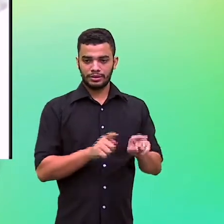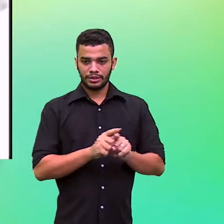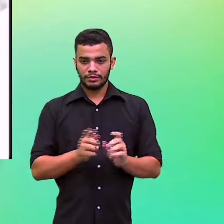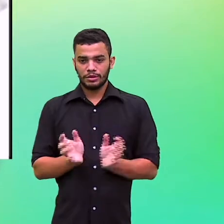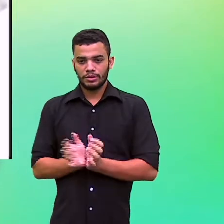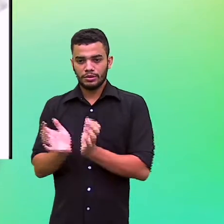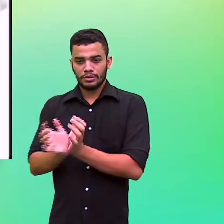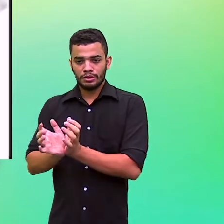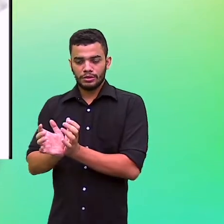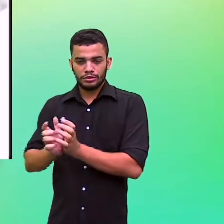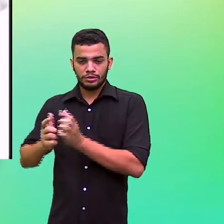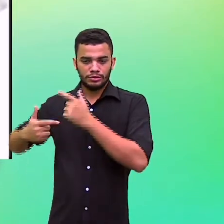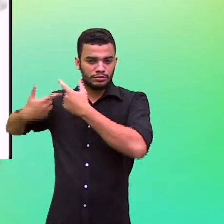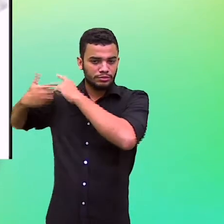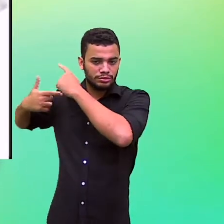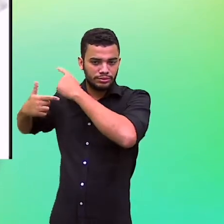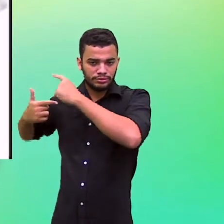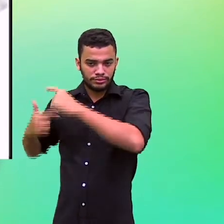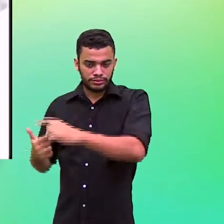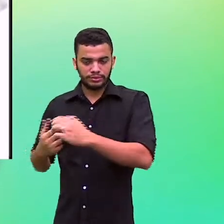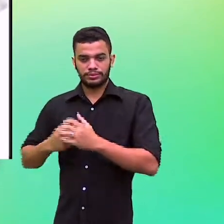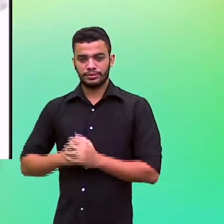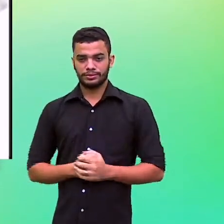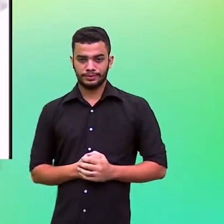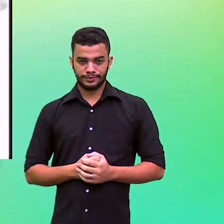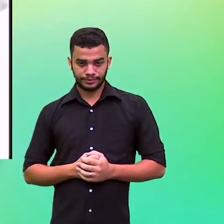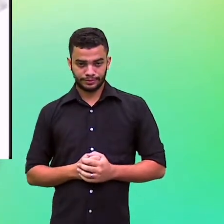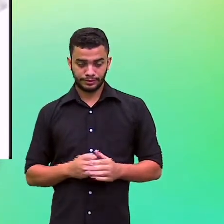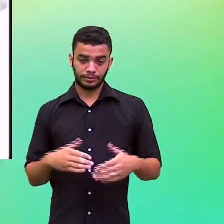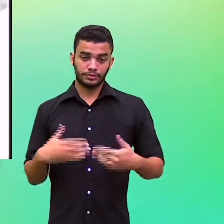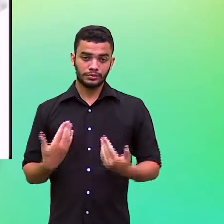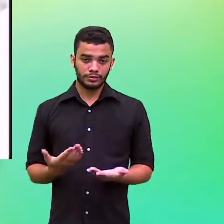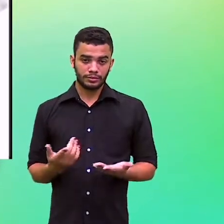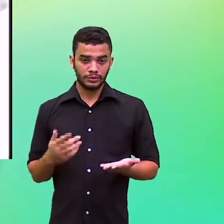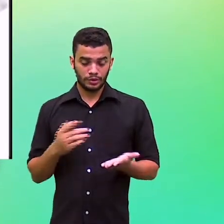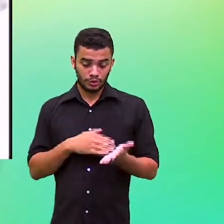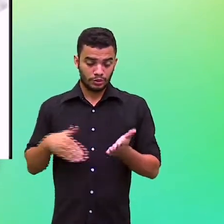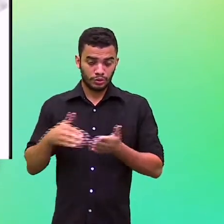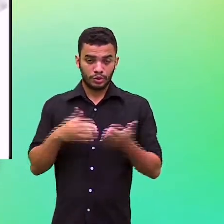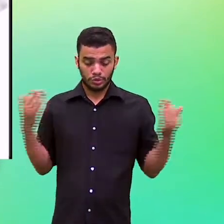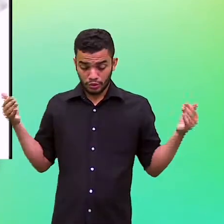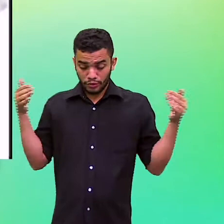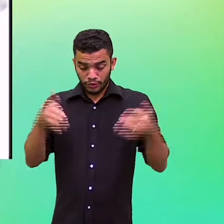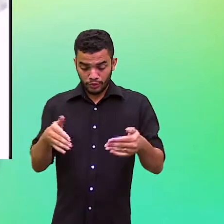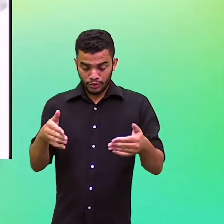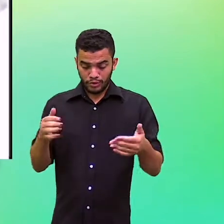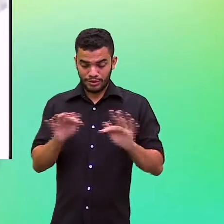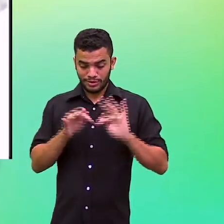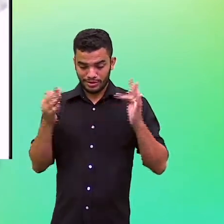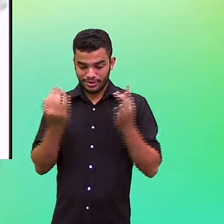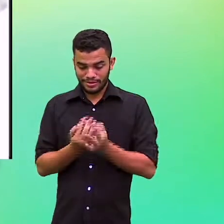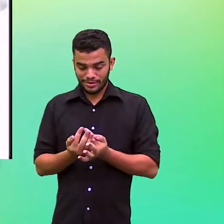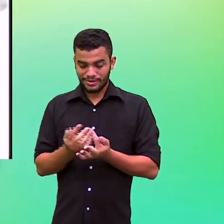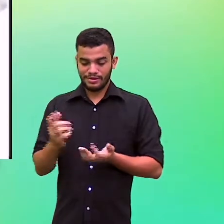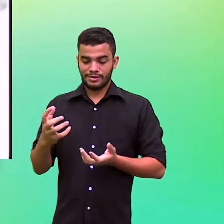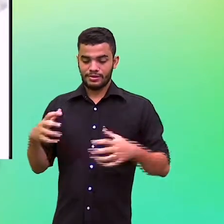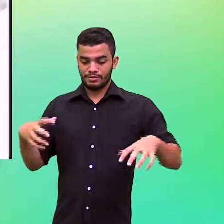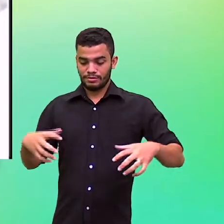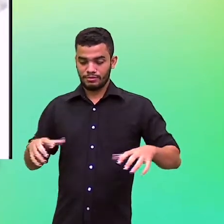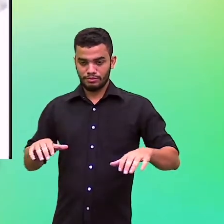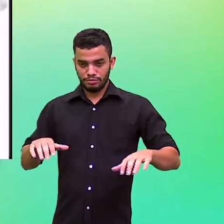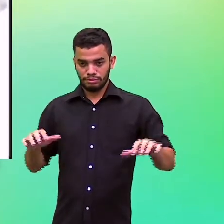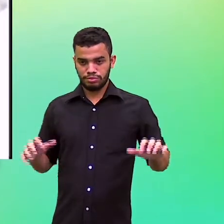família real. Então, voltados estes grupos para esta família real e suas